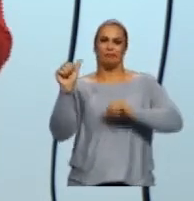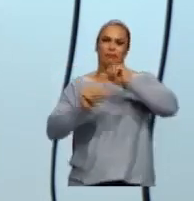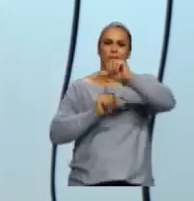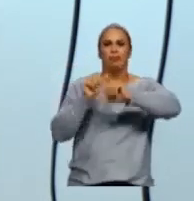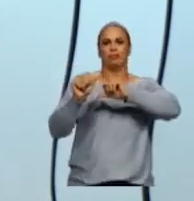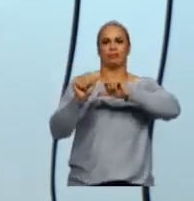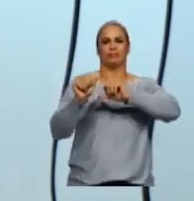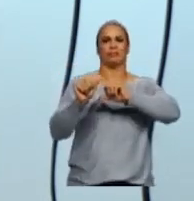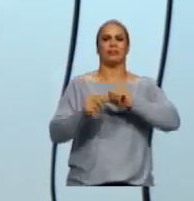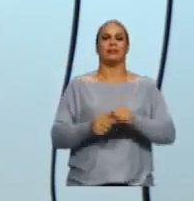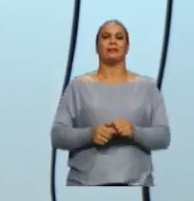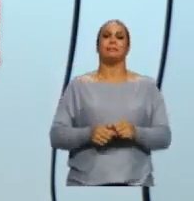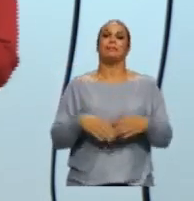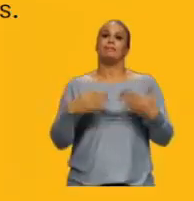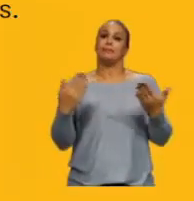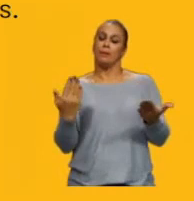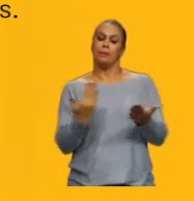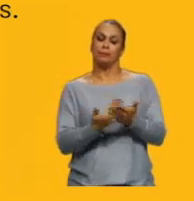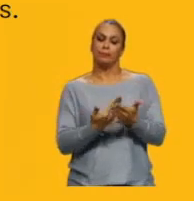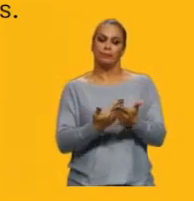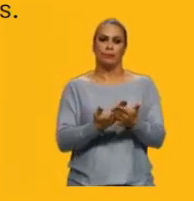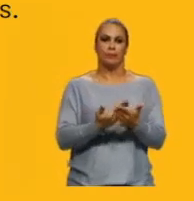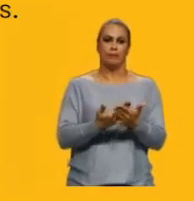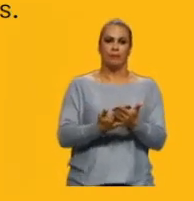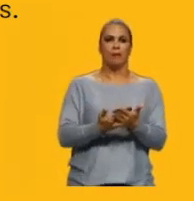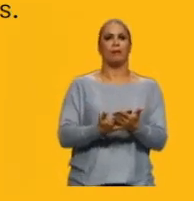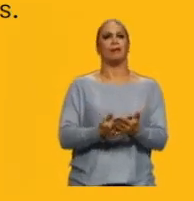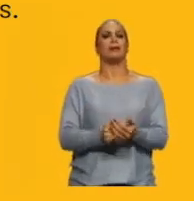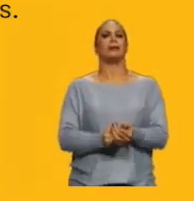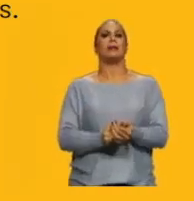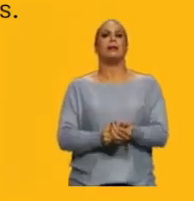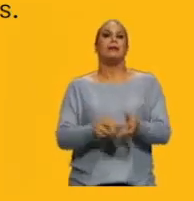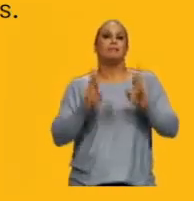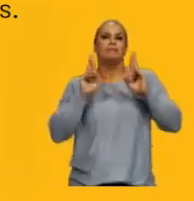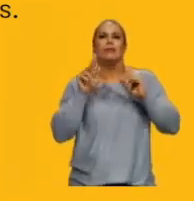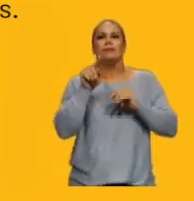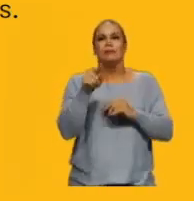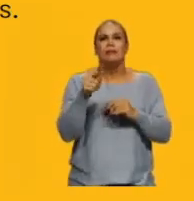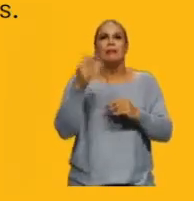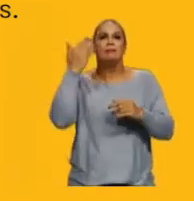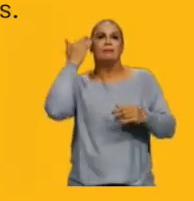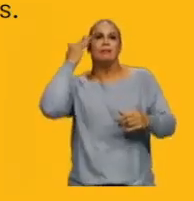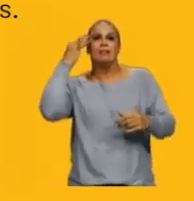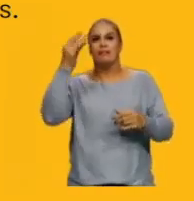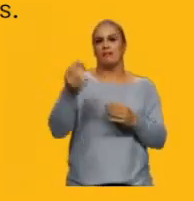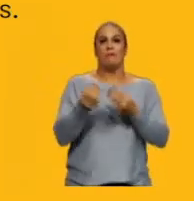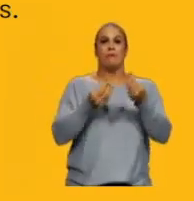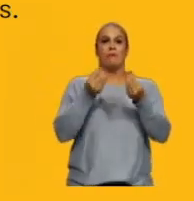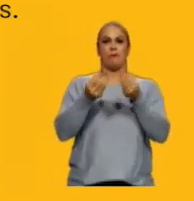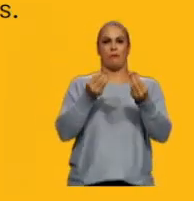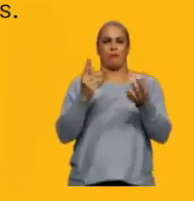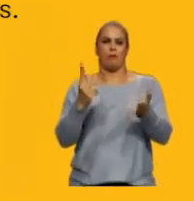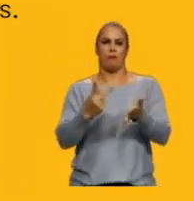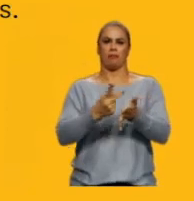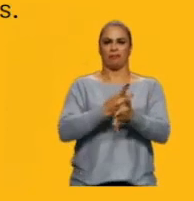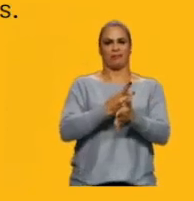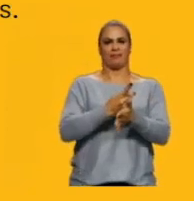venha conhecer como ocorre o processo de respiração, identificar os órgãos que compõem o